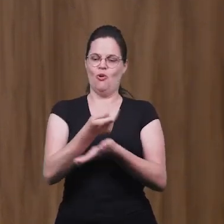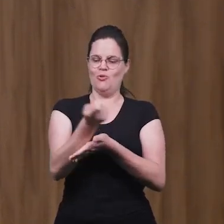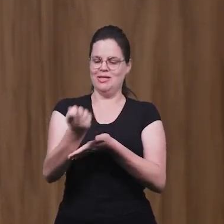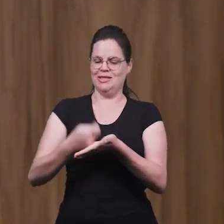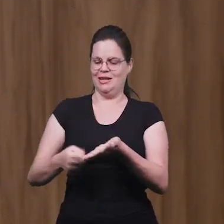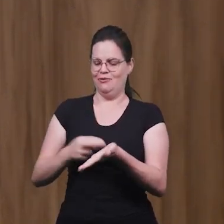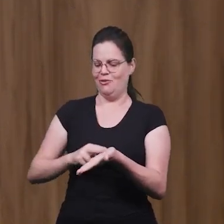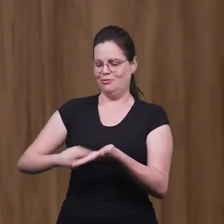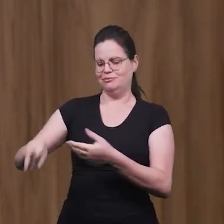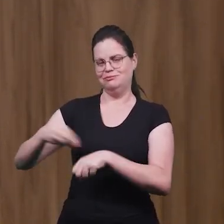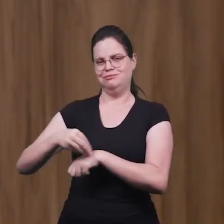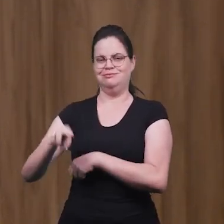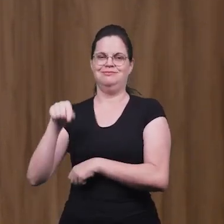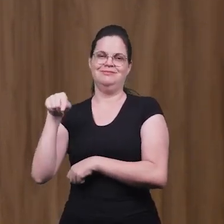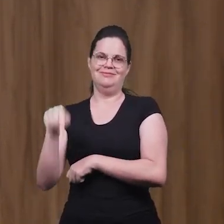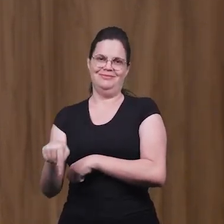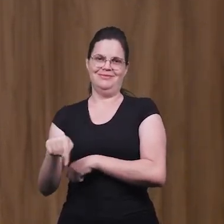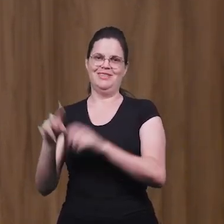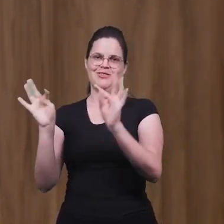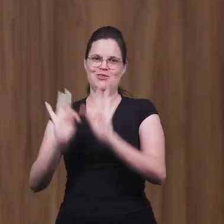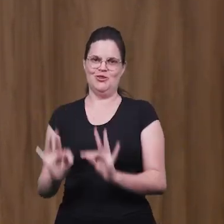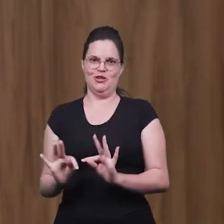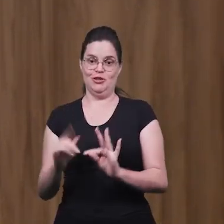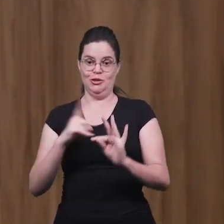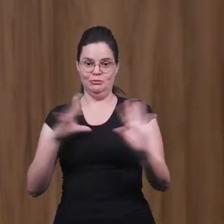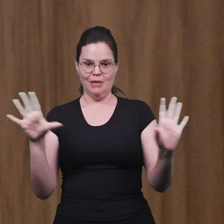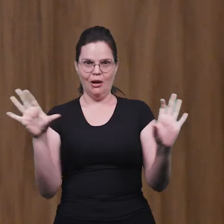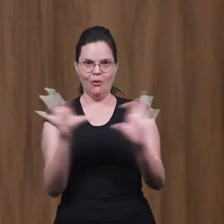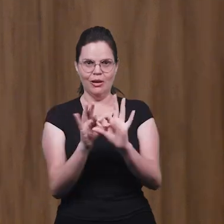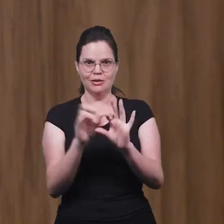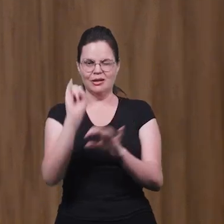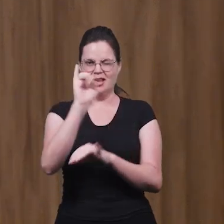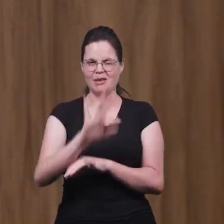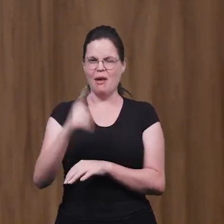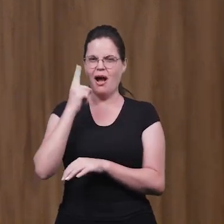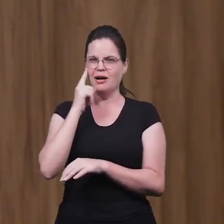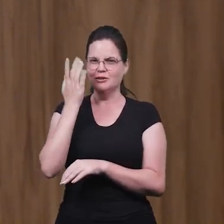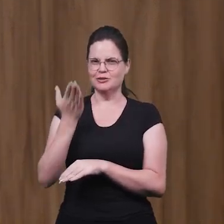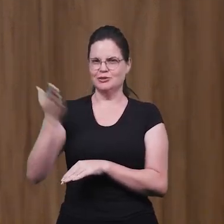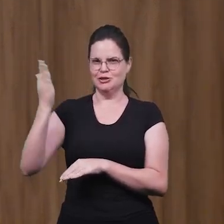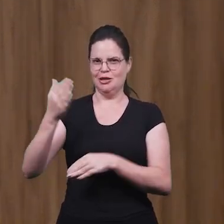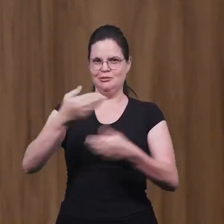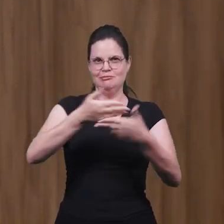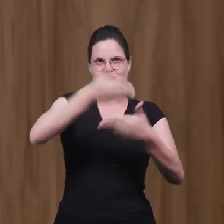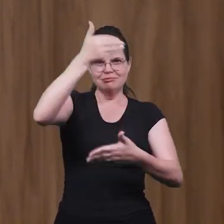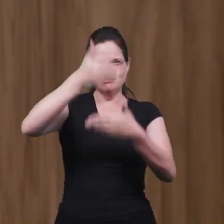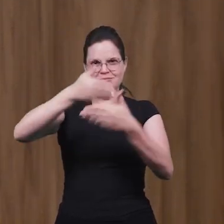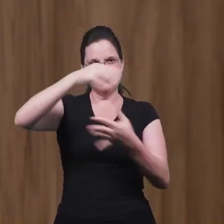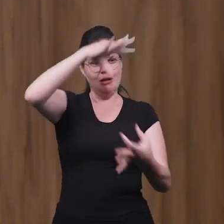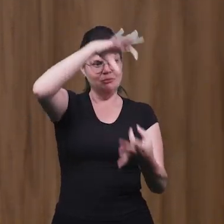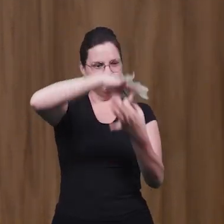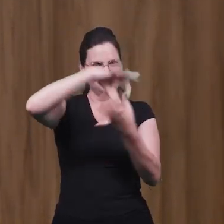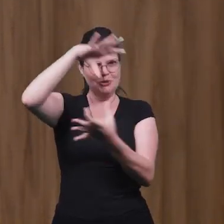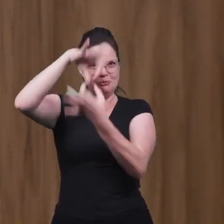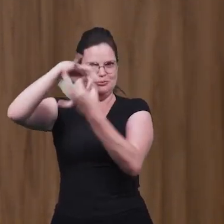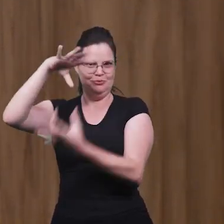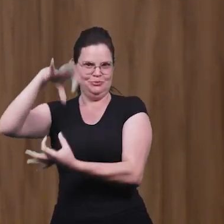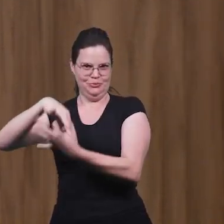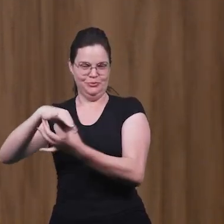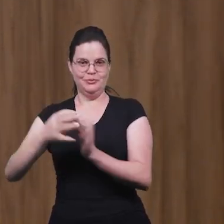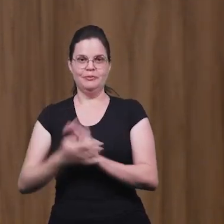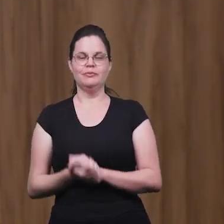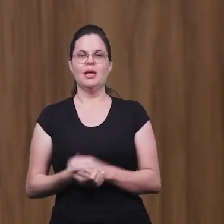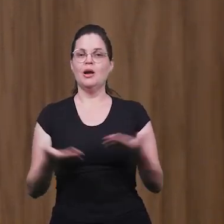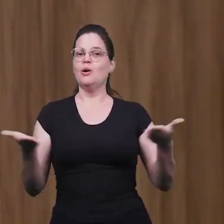que ele mandou João escrever lá na ilha de Patmos e dirigir essa carta à igreja de Tiatira. Aí agora, de todos os aspectos que